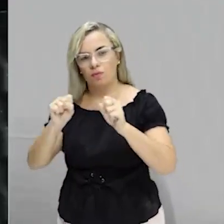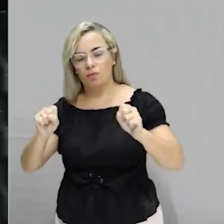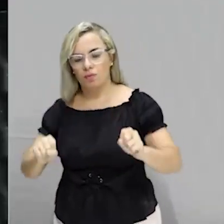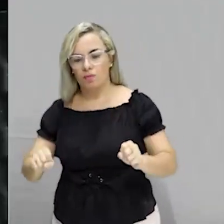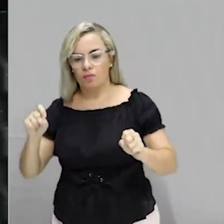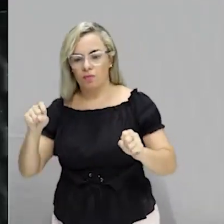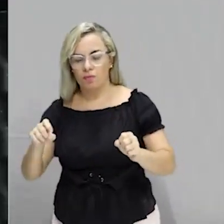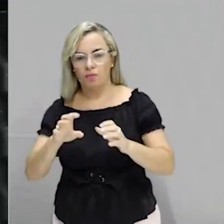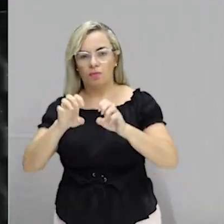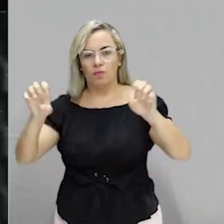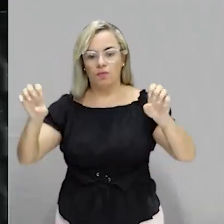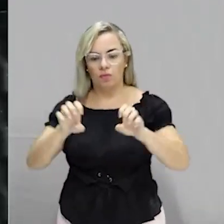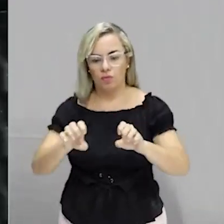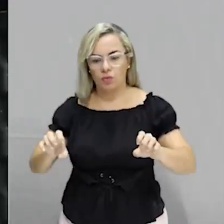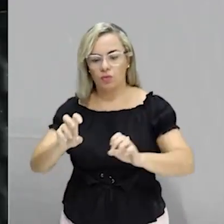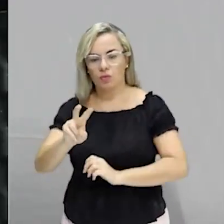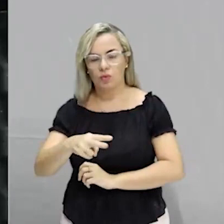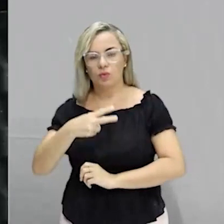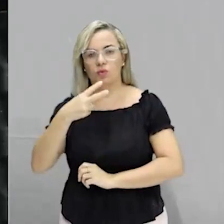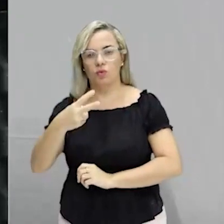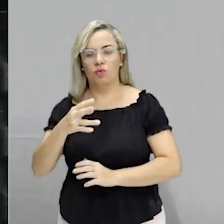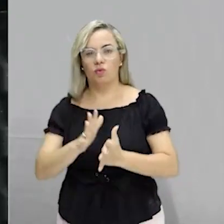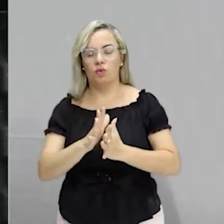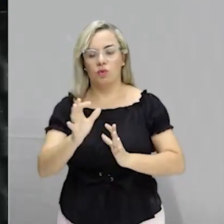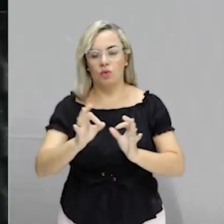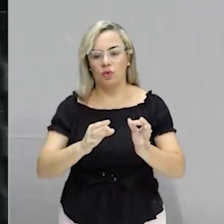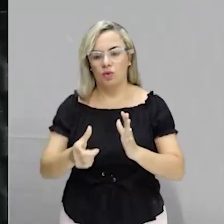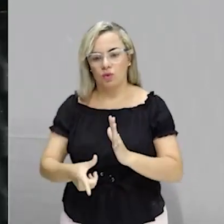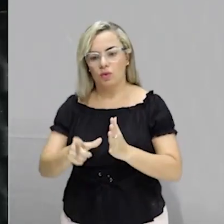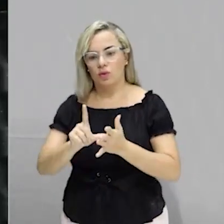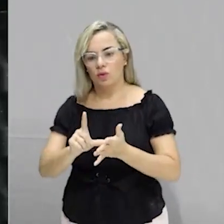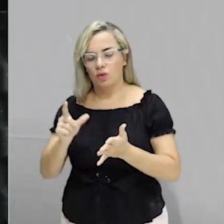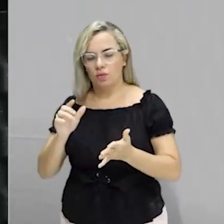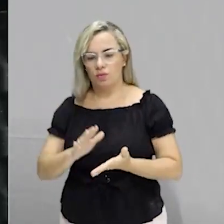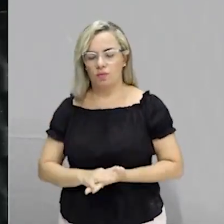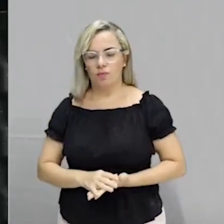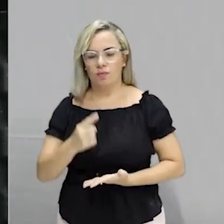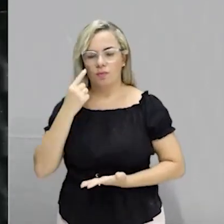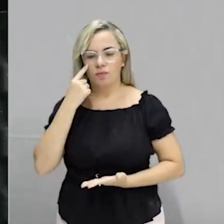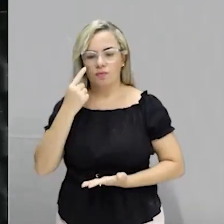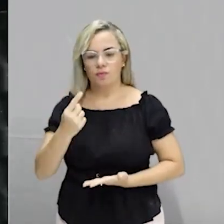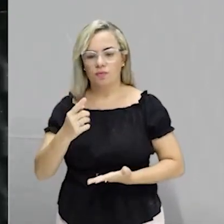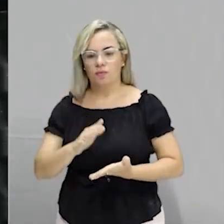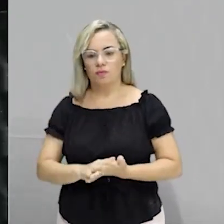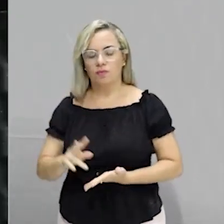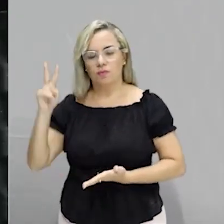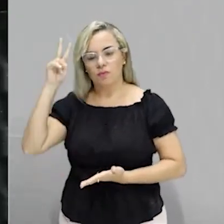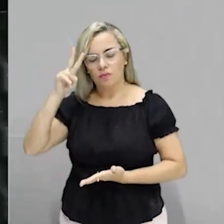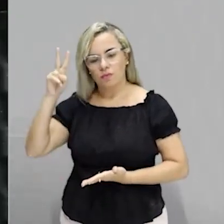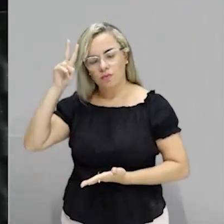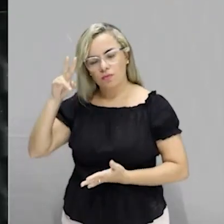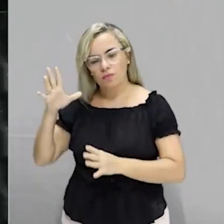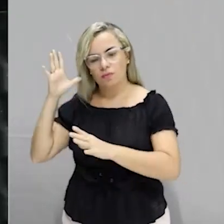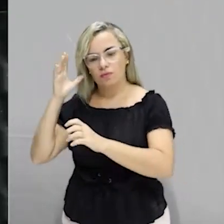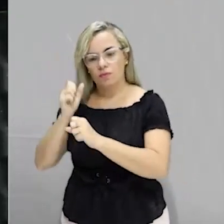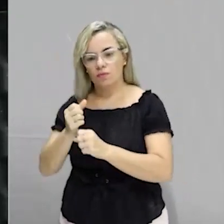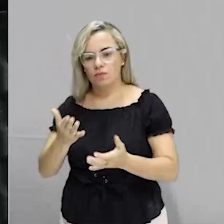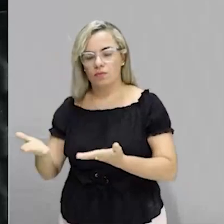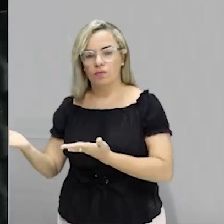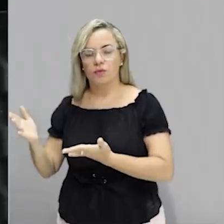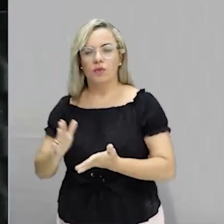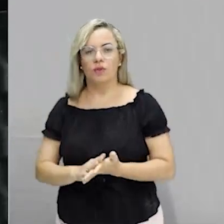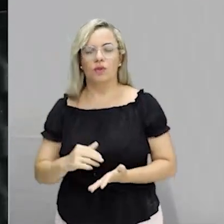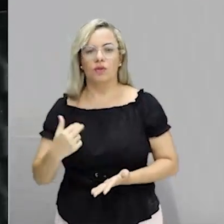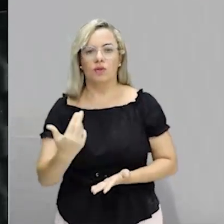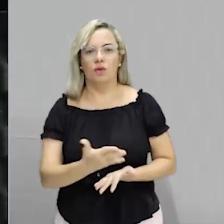sisteminha, porque eu tive 2 equações, a gente montou, vou até voltar aqui para você observar e relembrar também, ó, nós